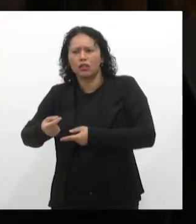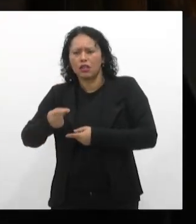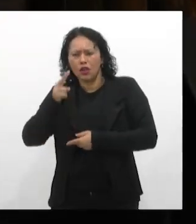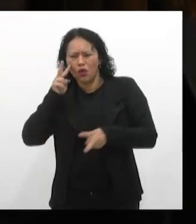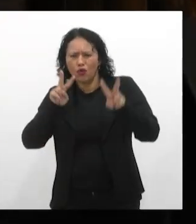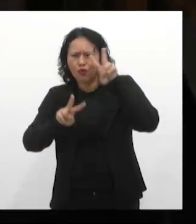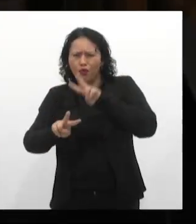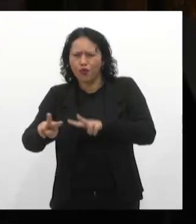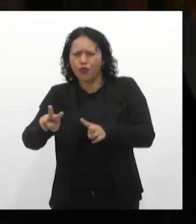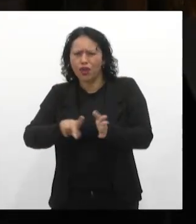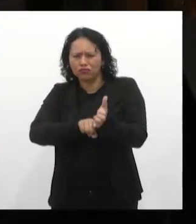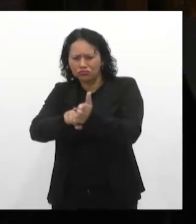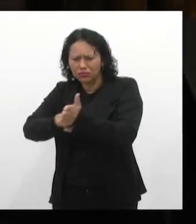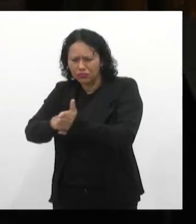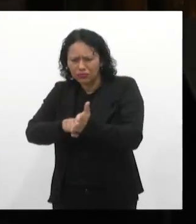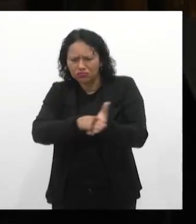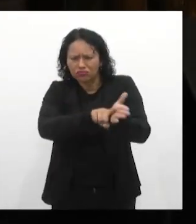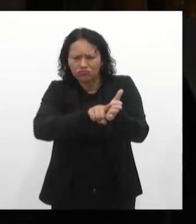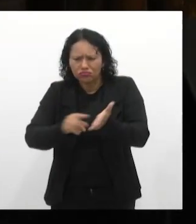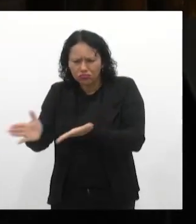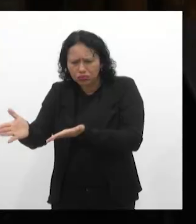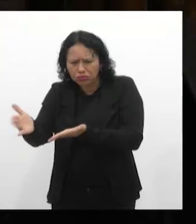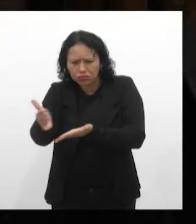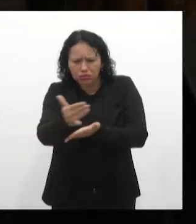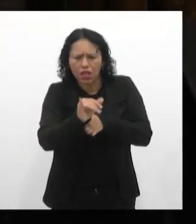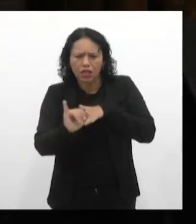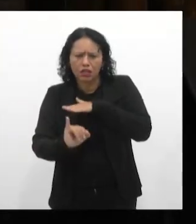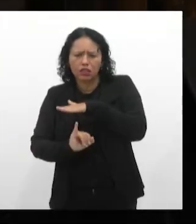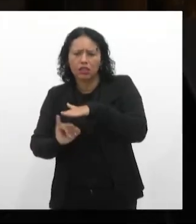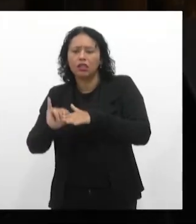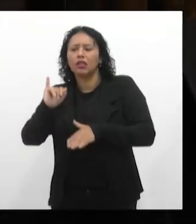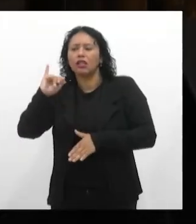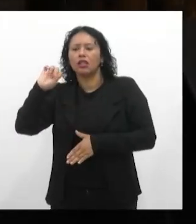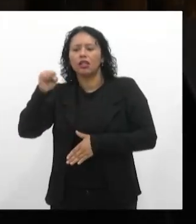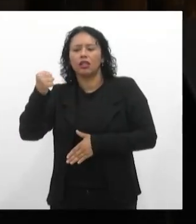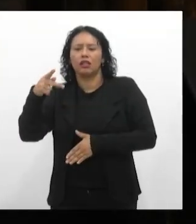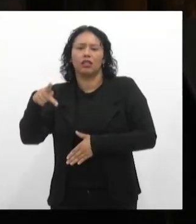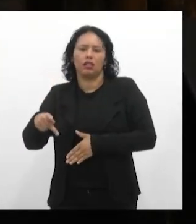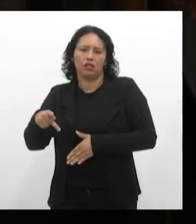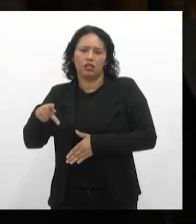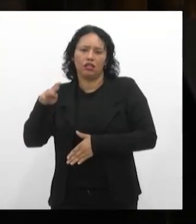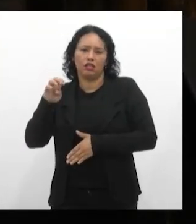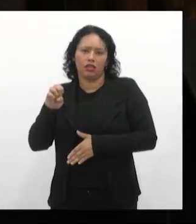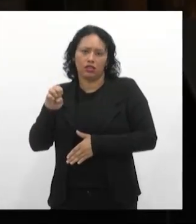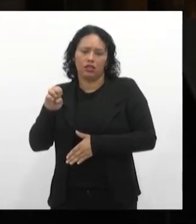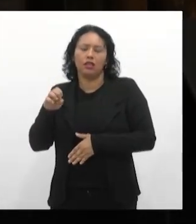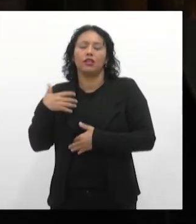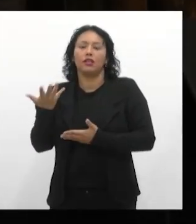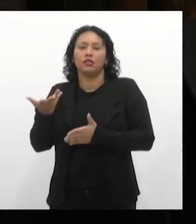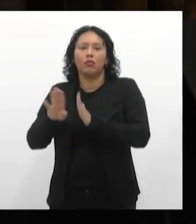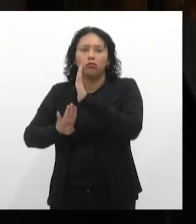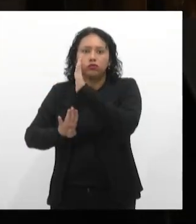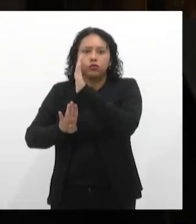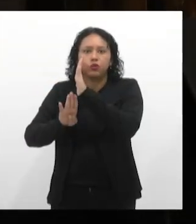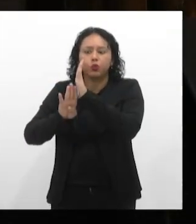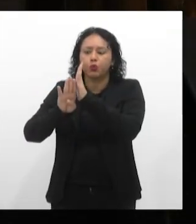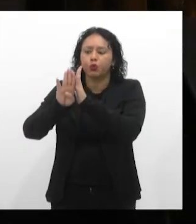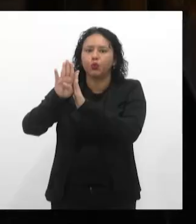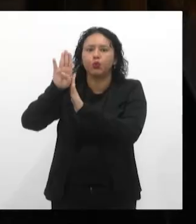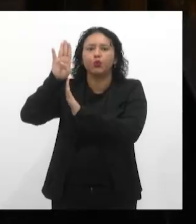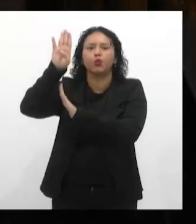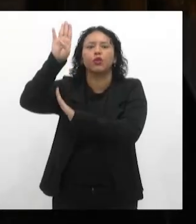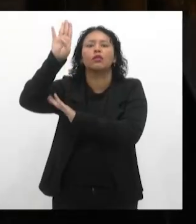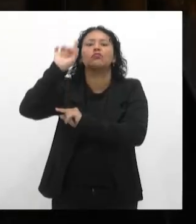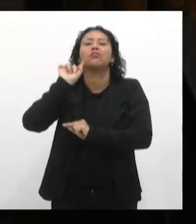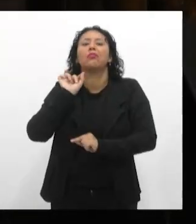do Instituto de Segurança Pública, o nosso ISP, da sempre crescente